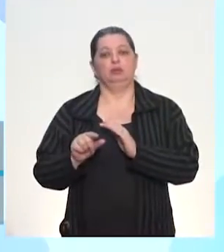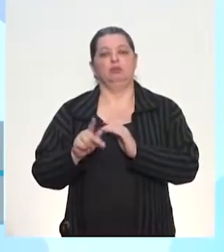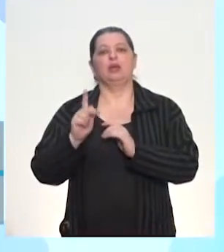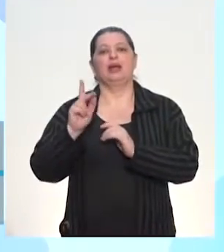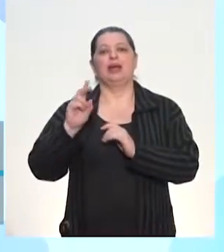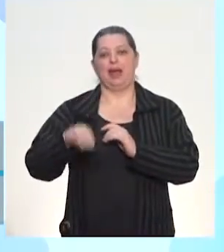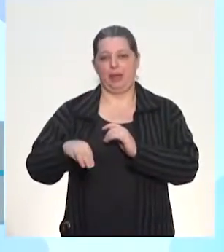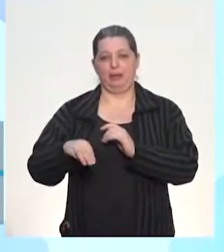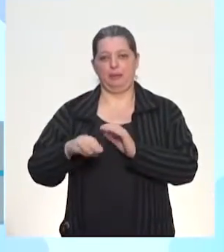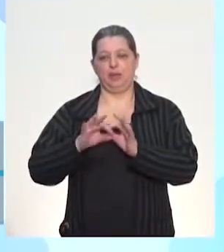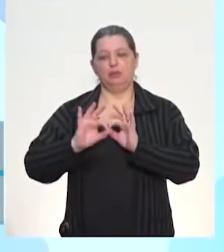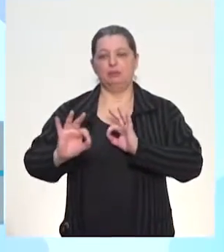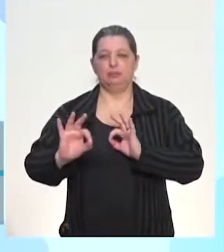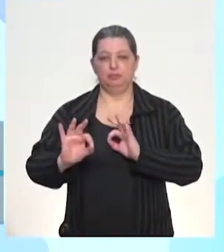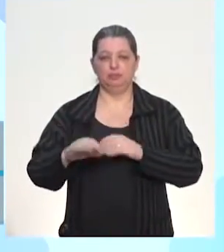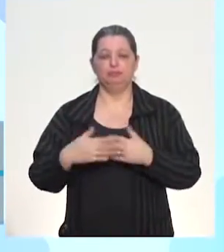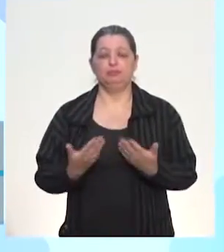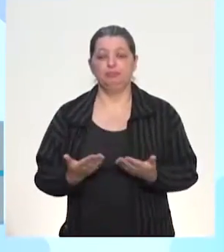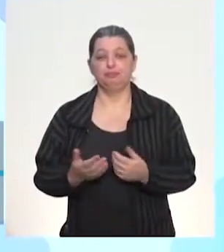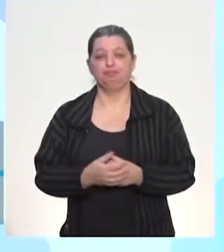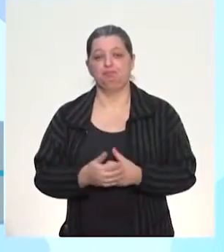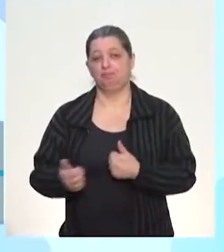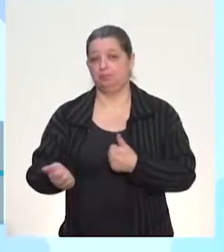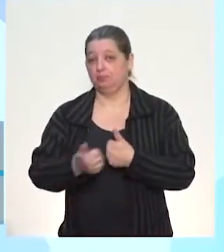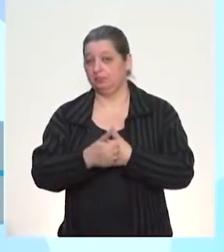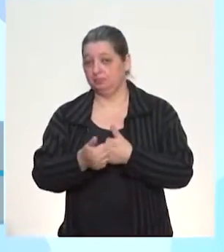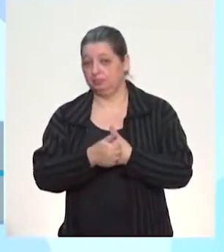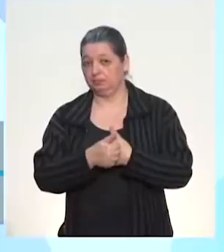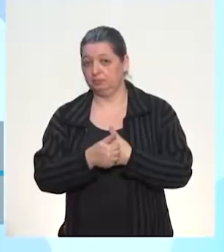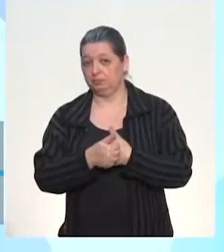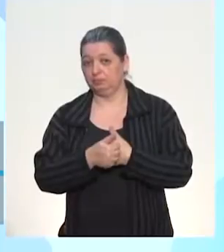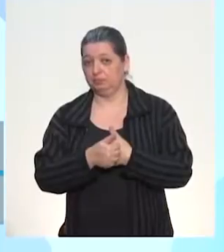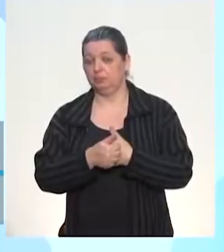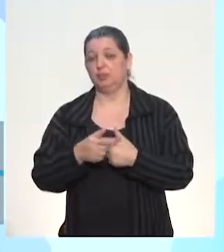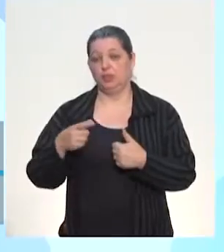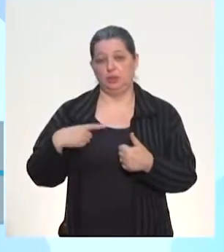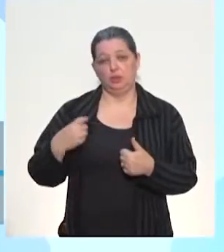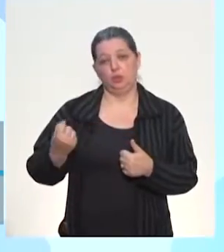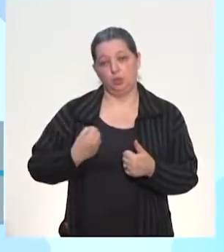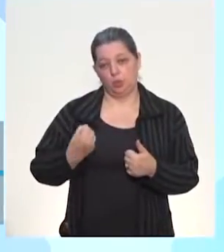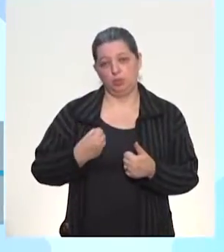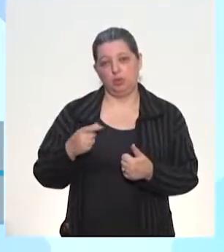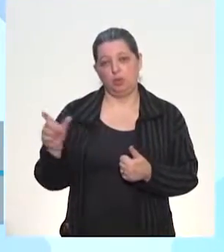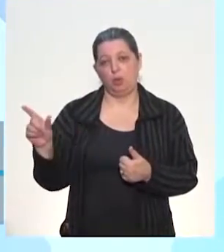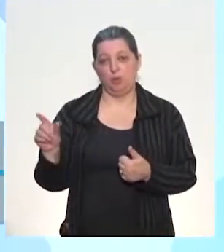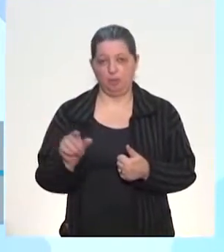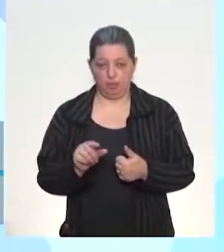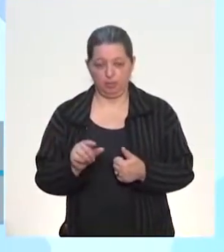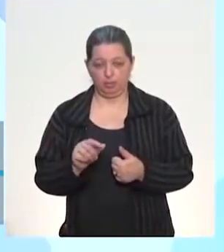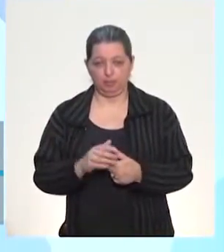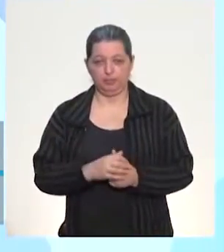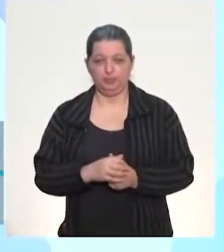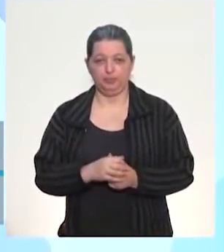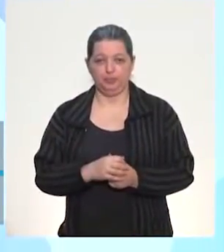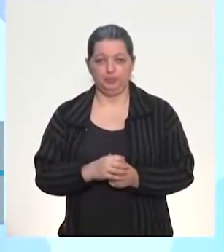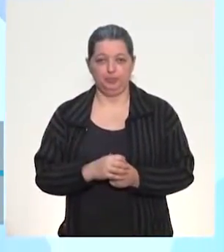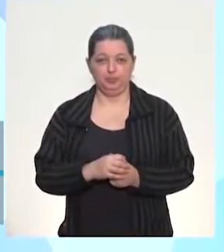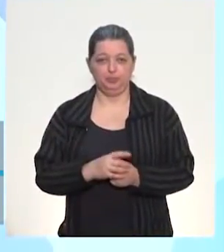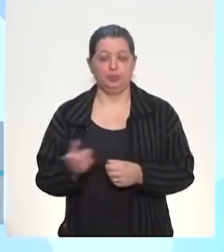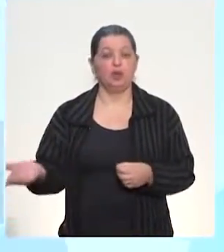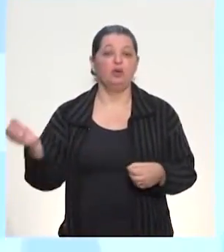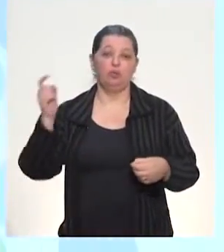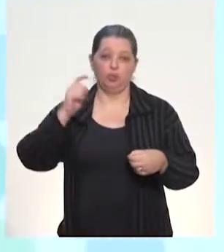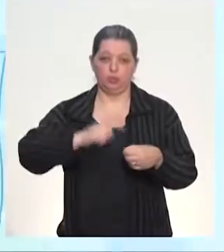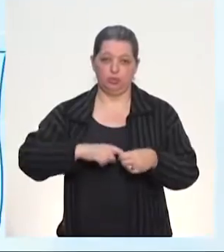é uma cidade que tem a menor distância, ela vai ter um número baixo, né? Vai ter o menor número. Vamos voltar para